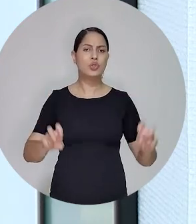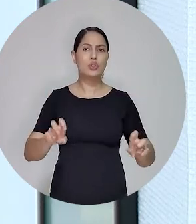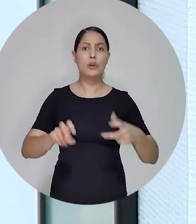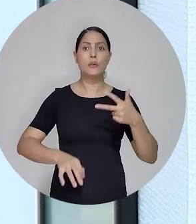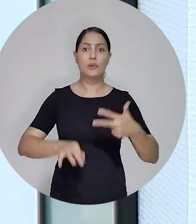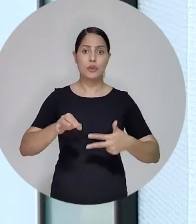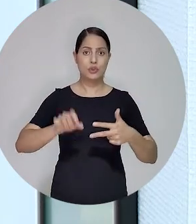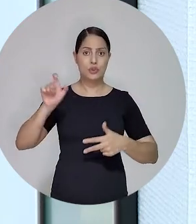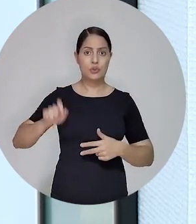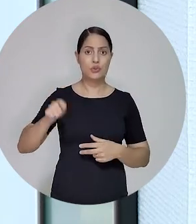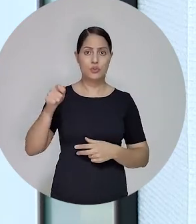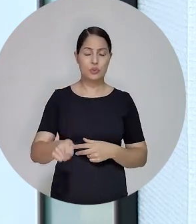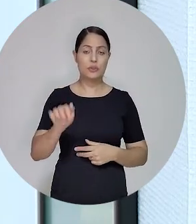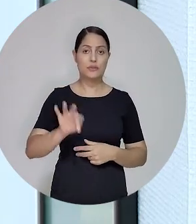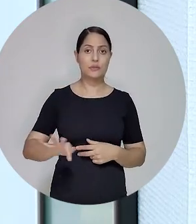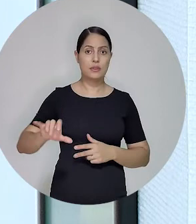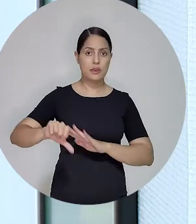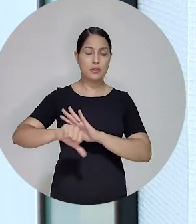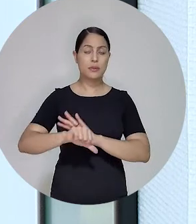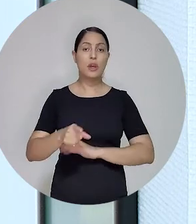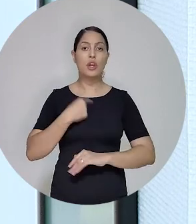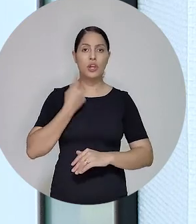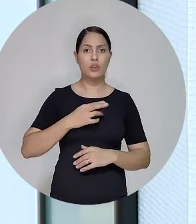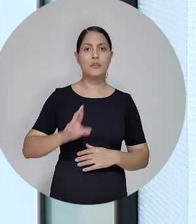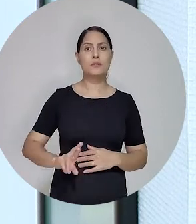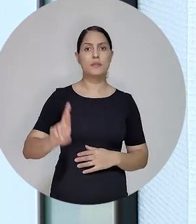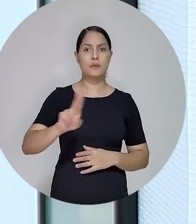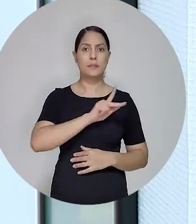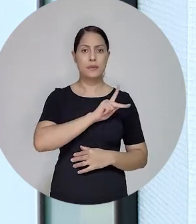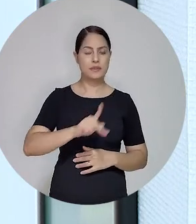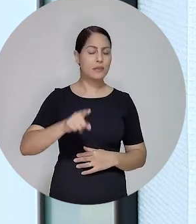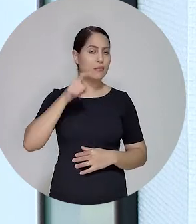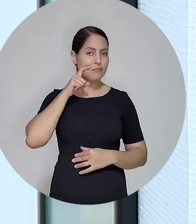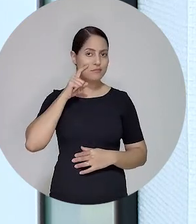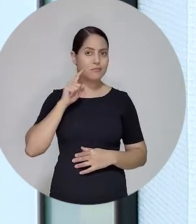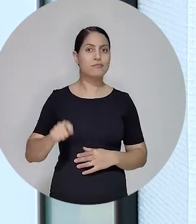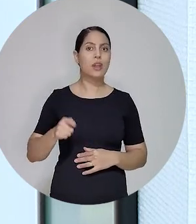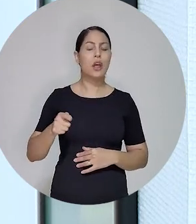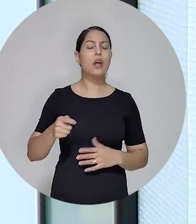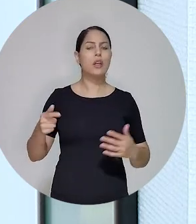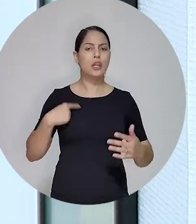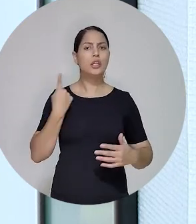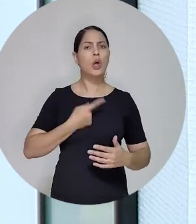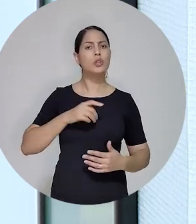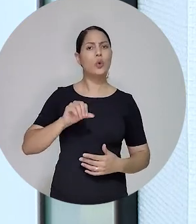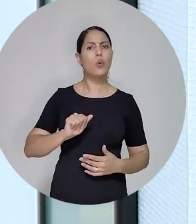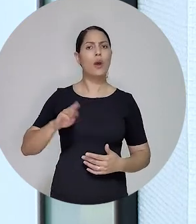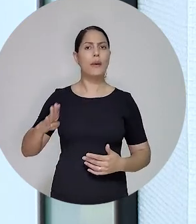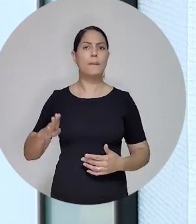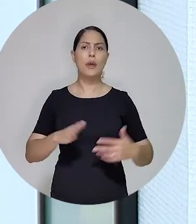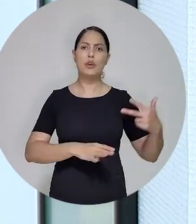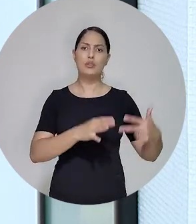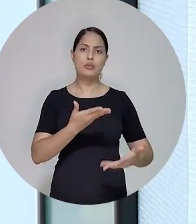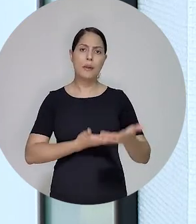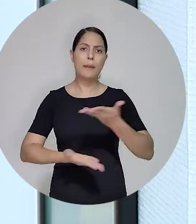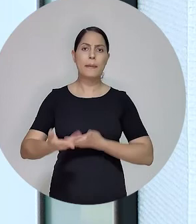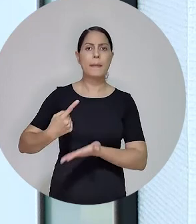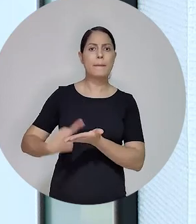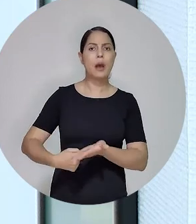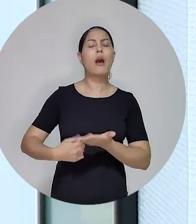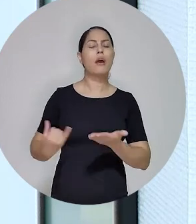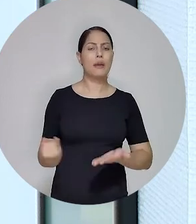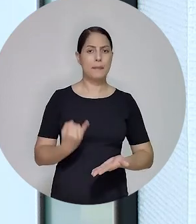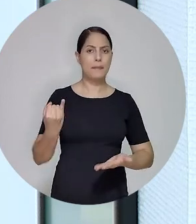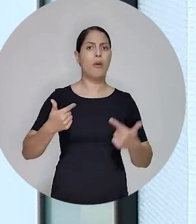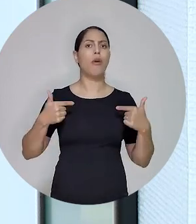Criminais. Estivemos lá representando o presidente Beto Simonetti e reafirmando o compromisso da Ordem de manter a interlocução com o Poder